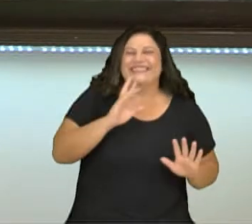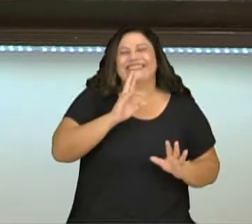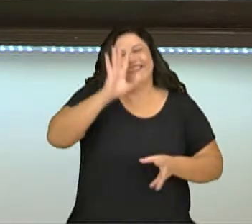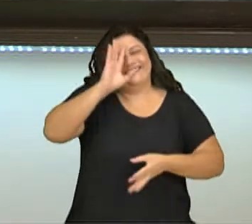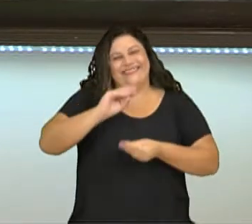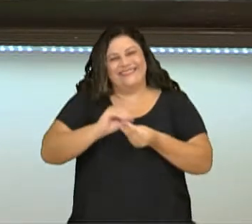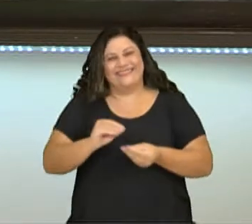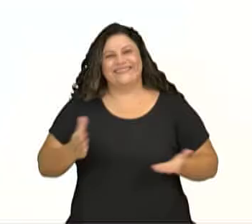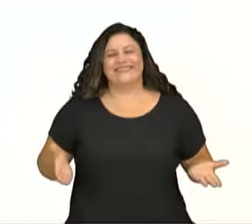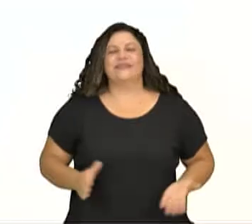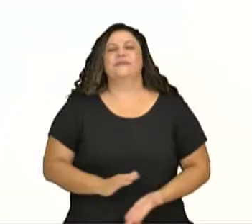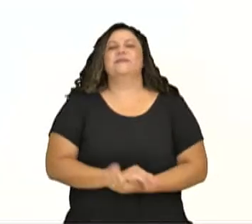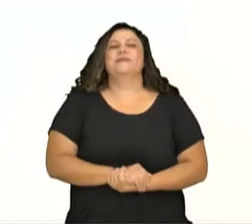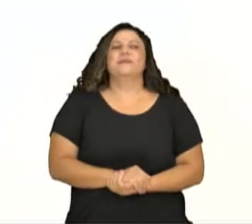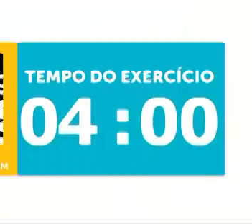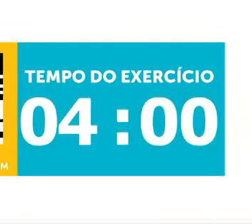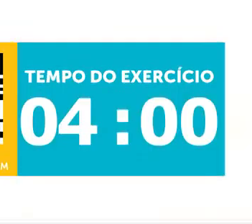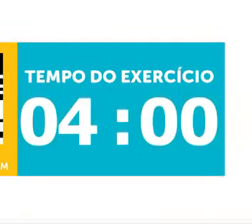para vocês.